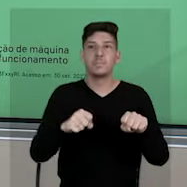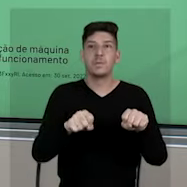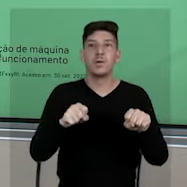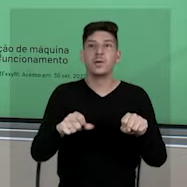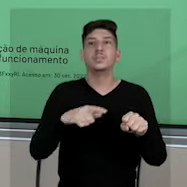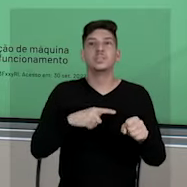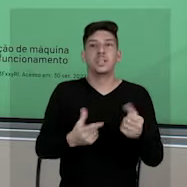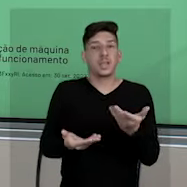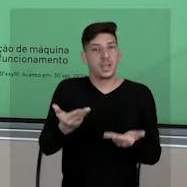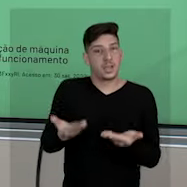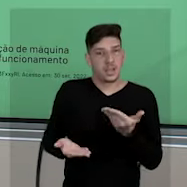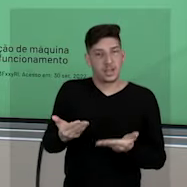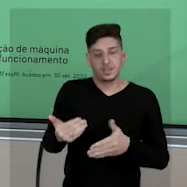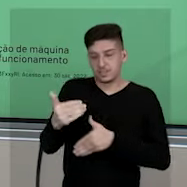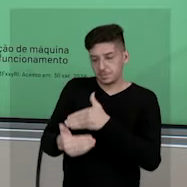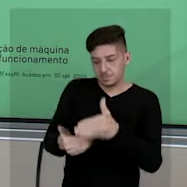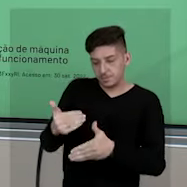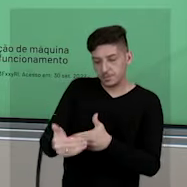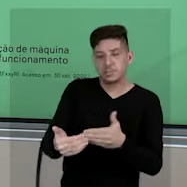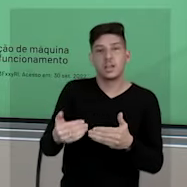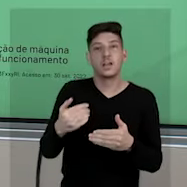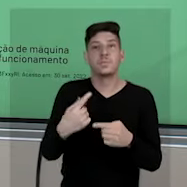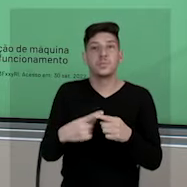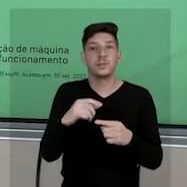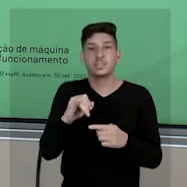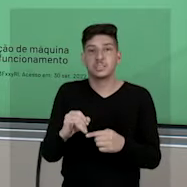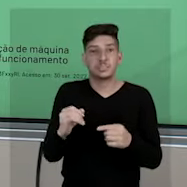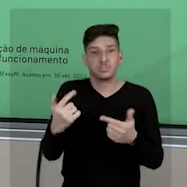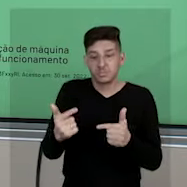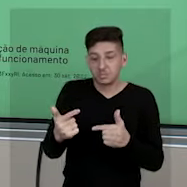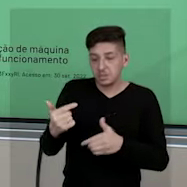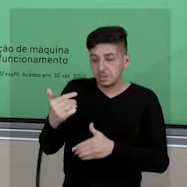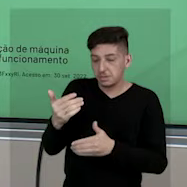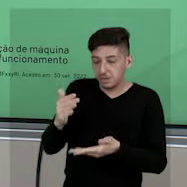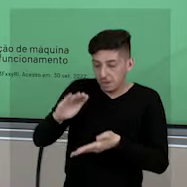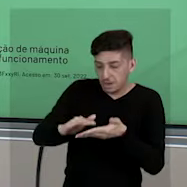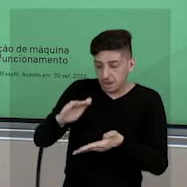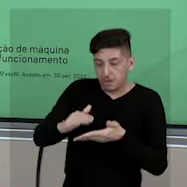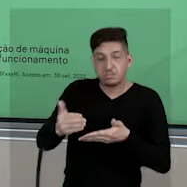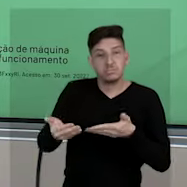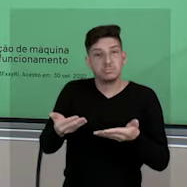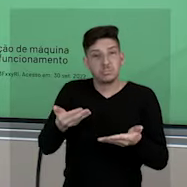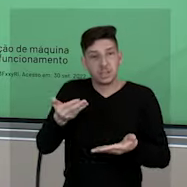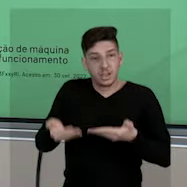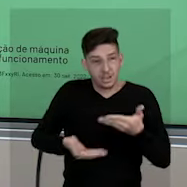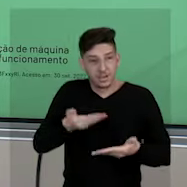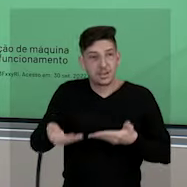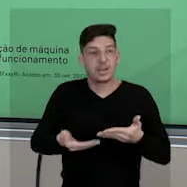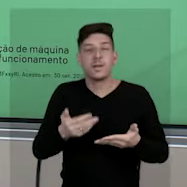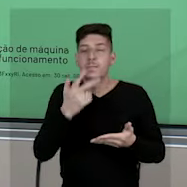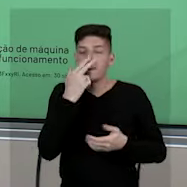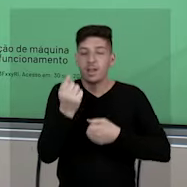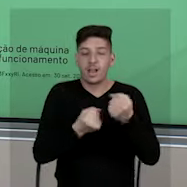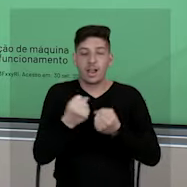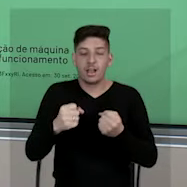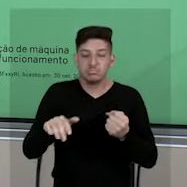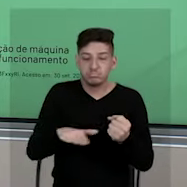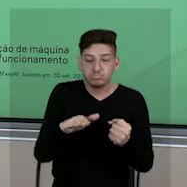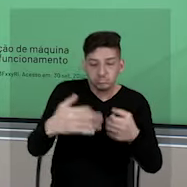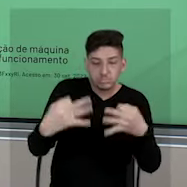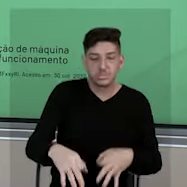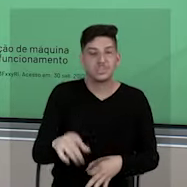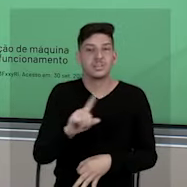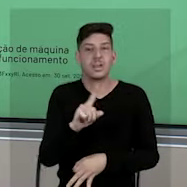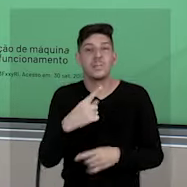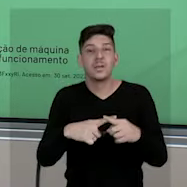um equilíbrio desse processo, ou o carro não vai ter um funcionamento adequado. Por quê? Se você não tiver a pressão e o volume